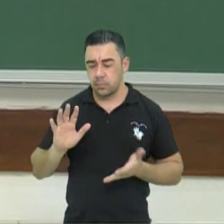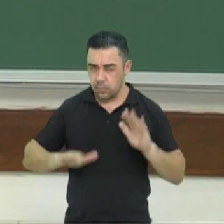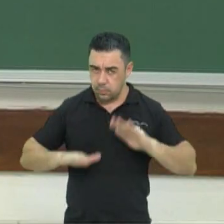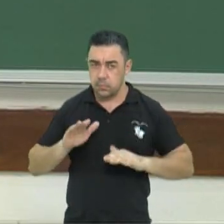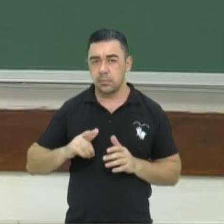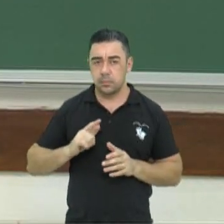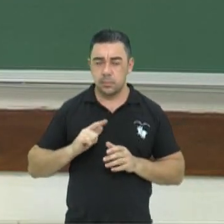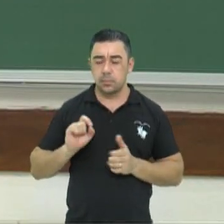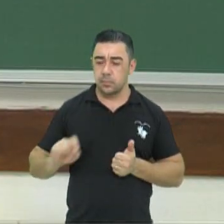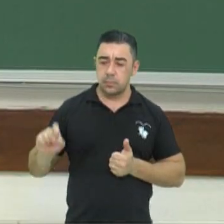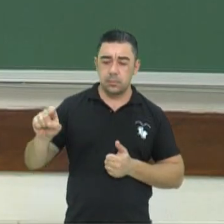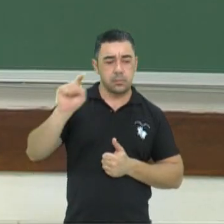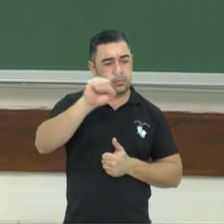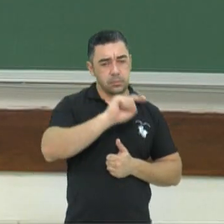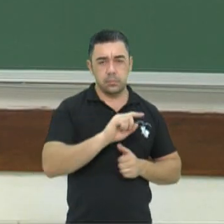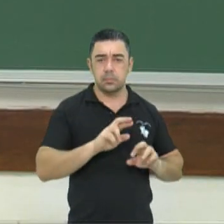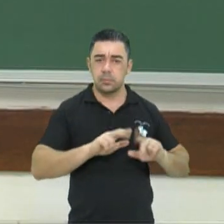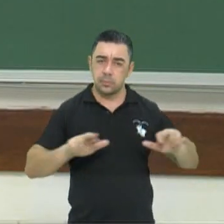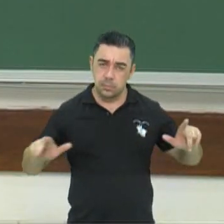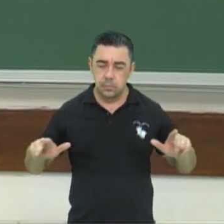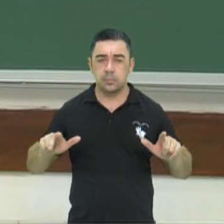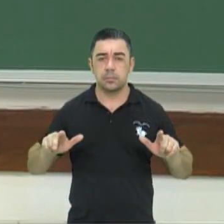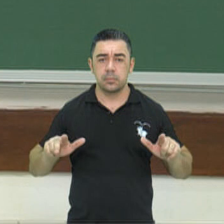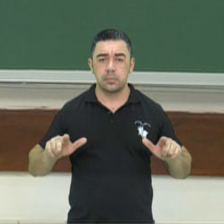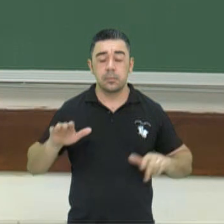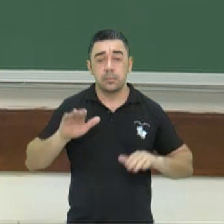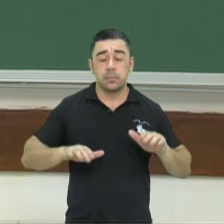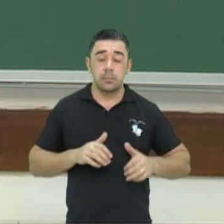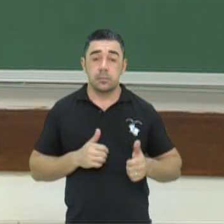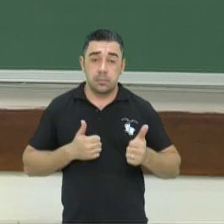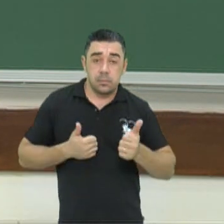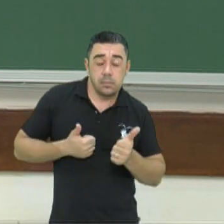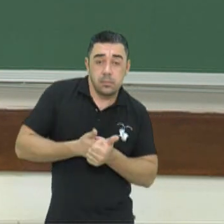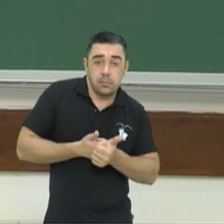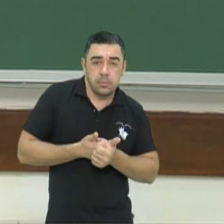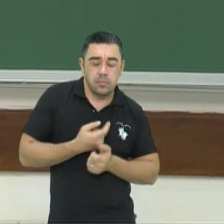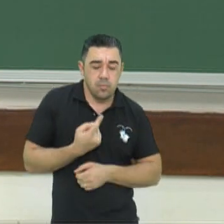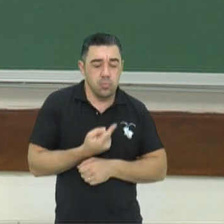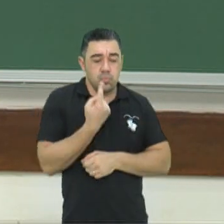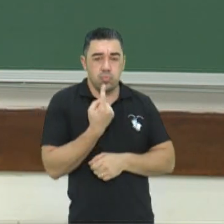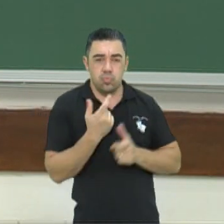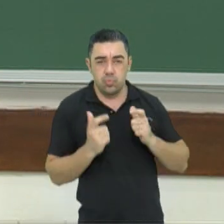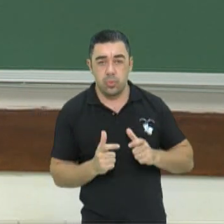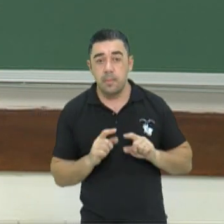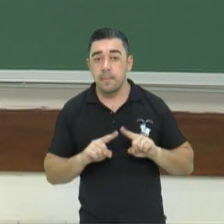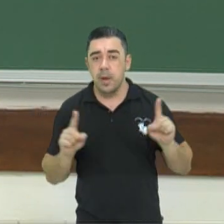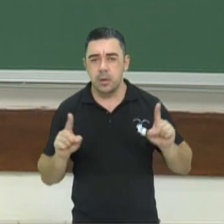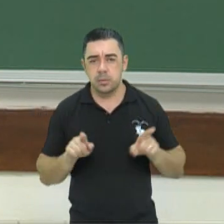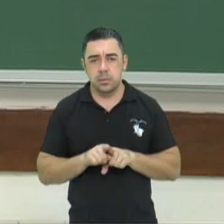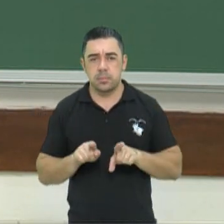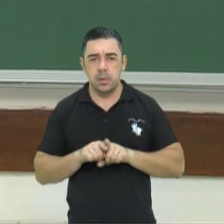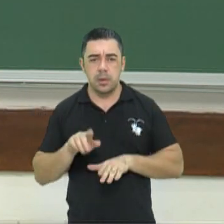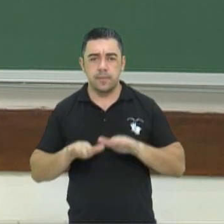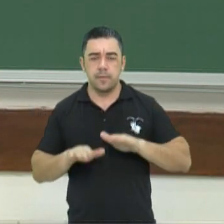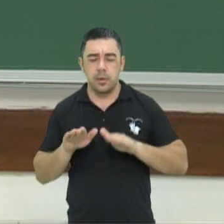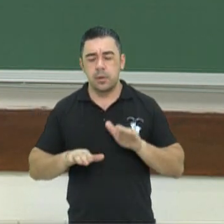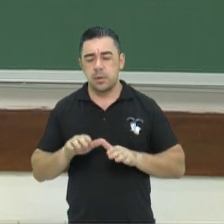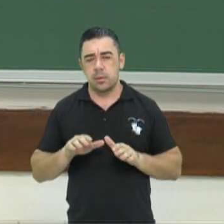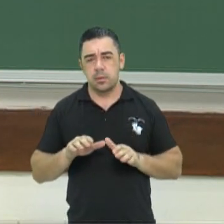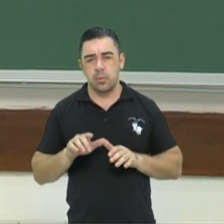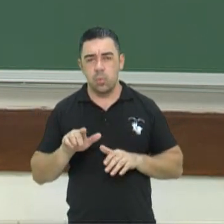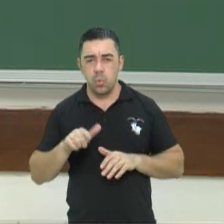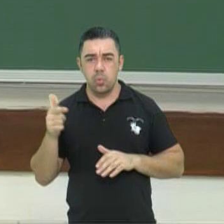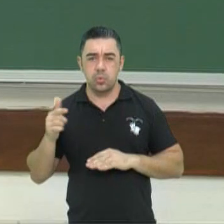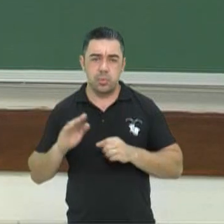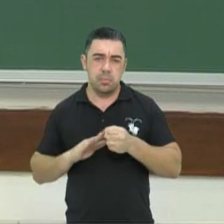tem músicos de diferentes estilos concentrados em um lugar só. Mas também quando a gente vai para